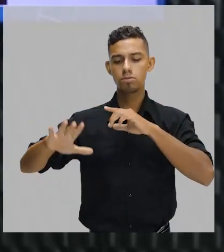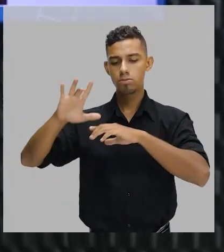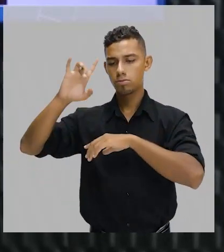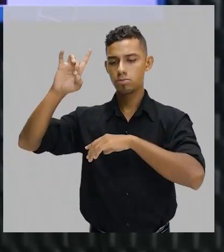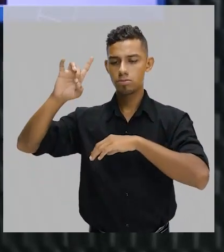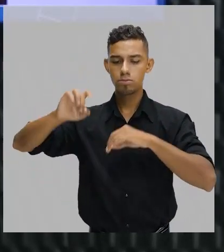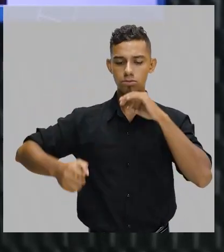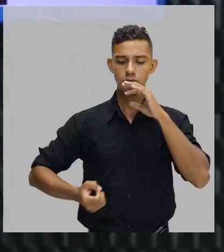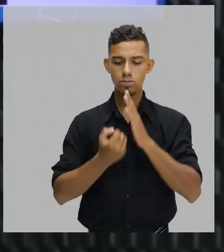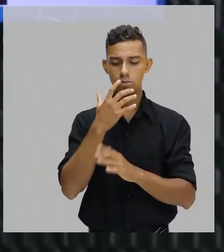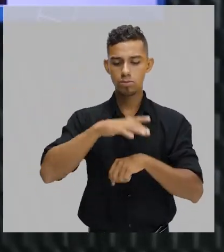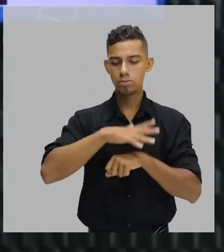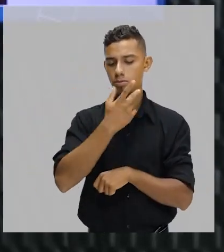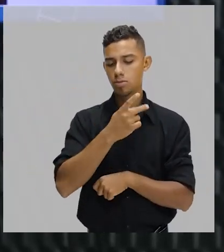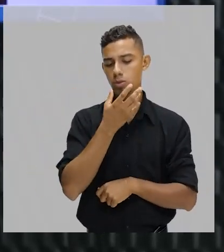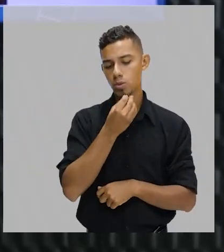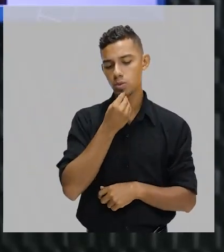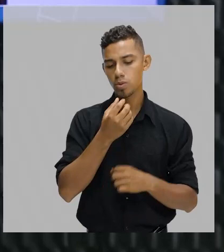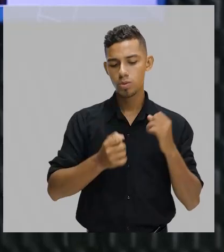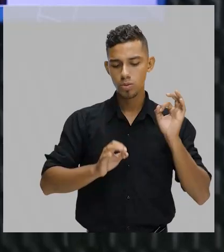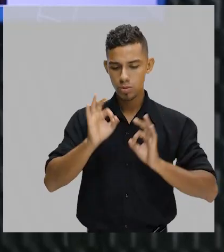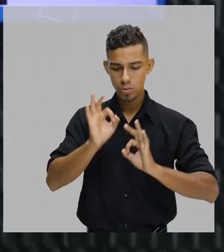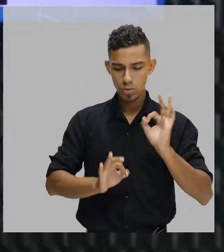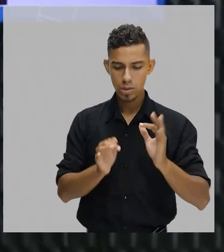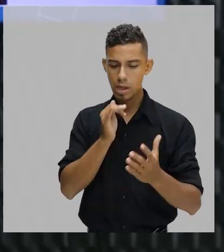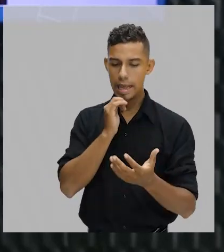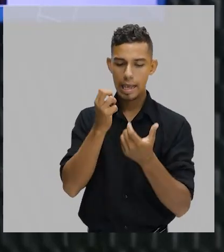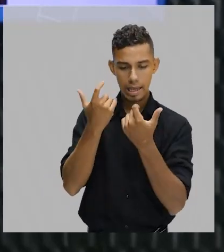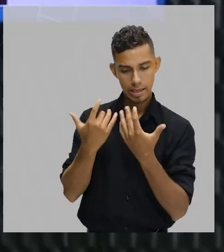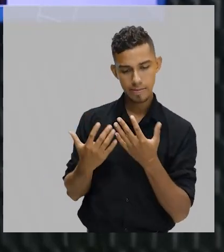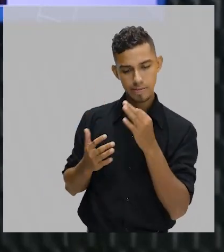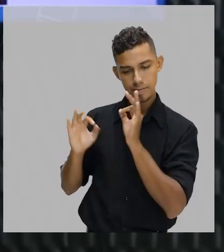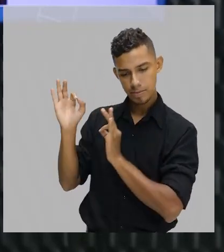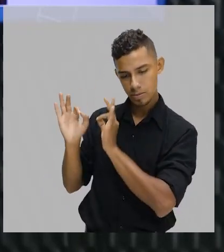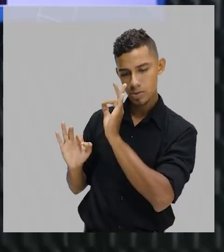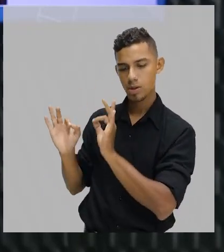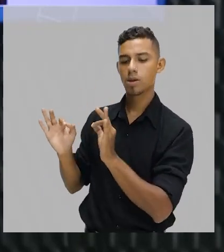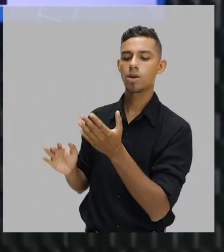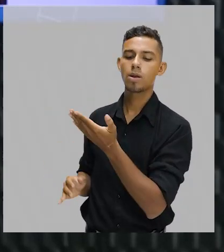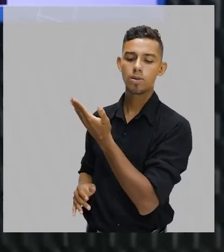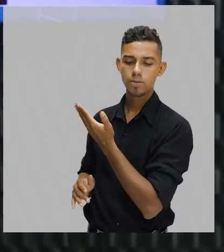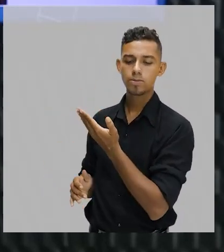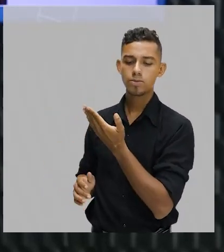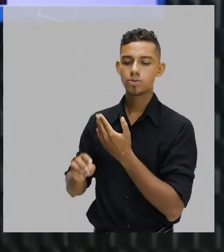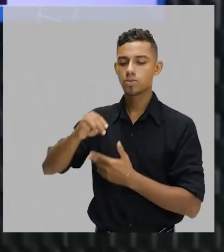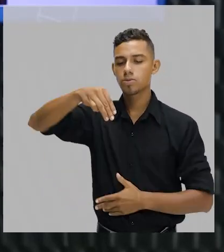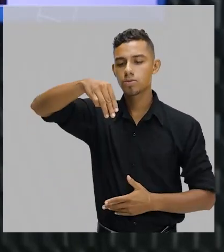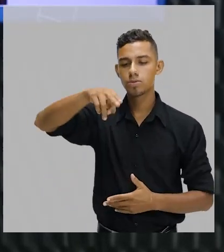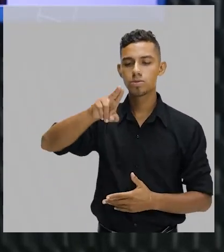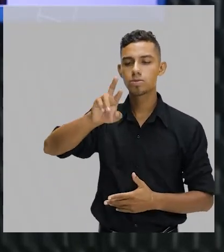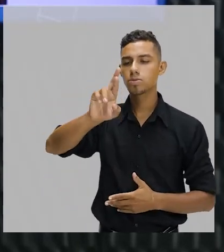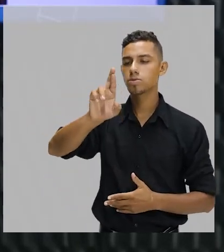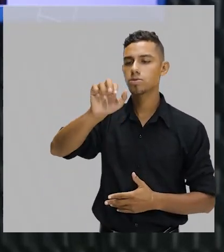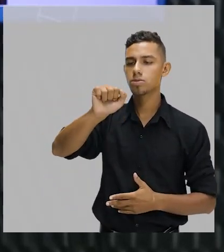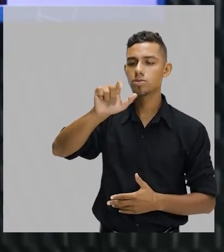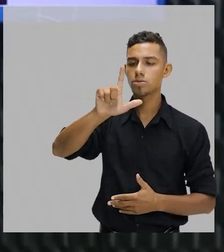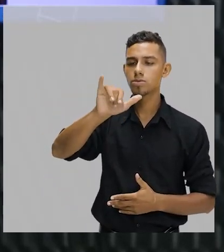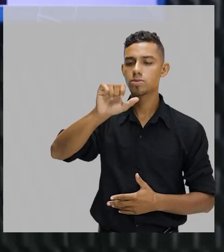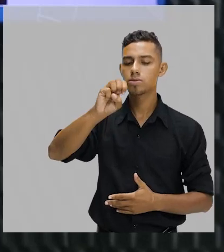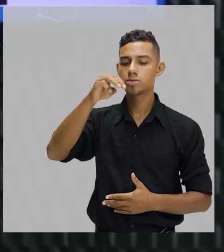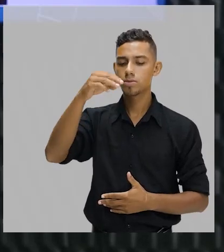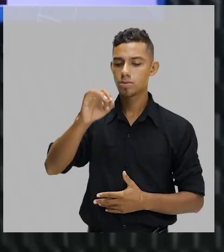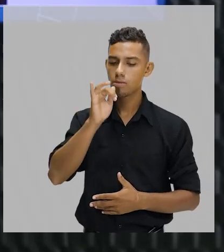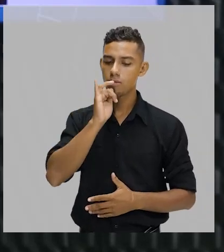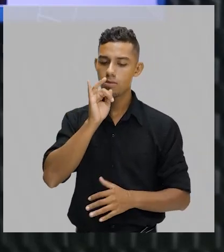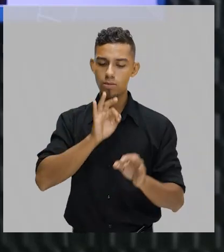Sistina, que é justamente essa área daqui. Então, o muralismo ele tem uma coisa interessante, que é justamente o painel gigante. Nesse caso aqui,